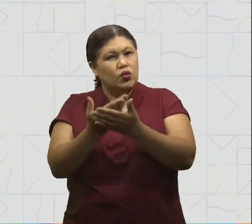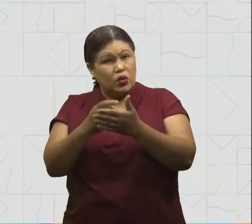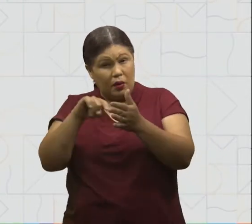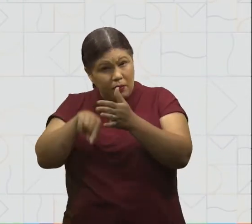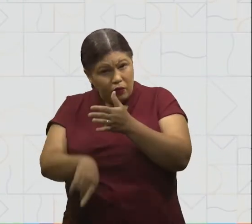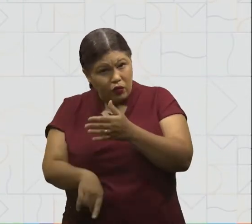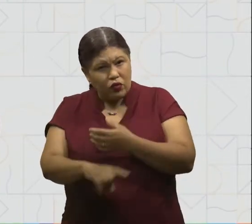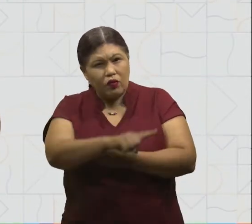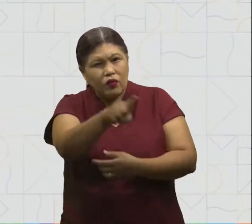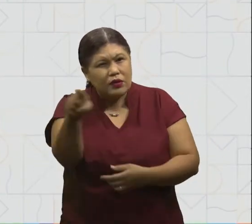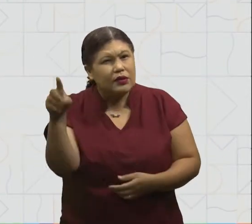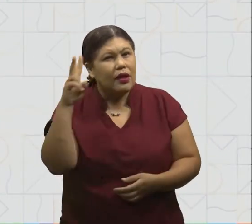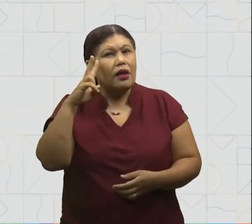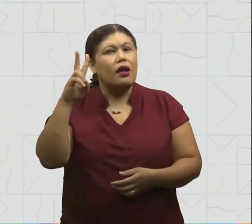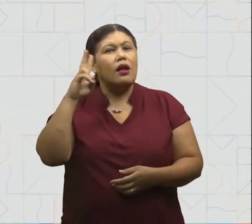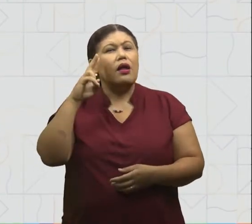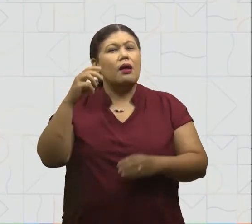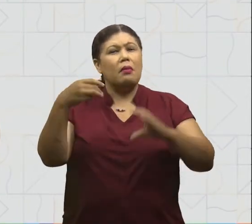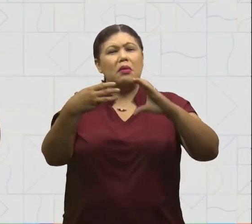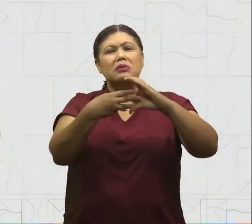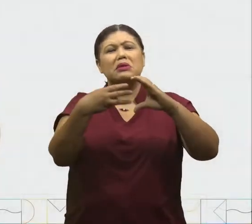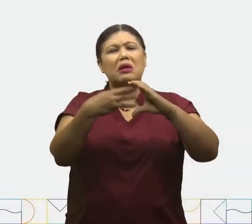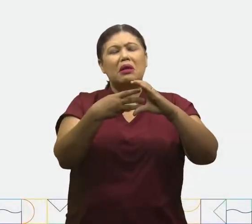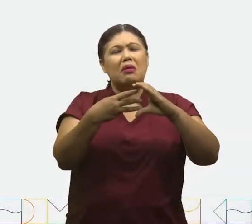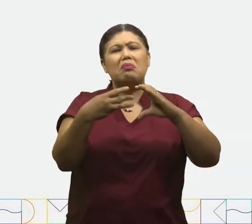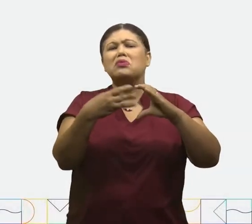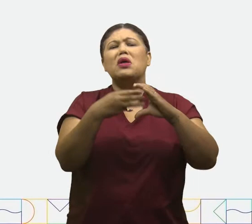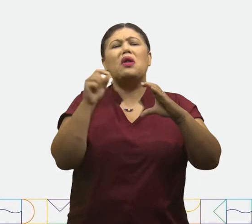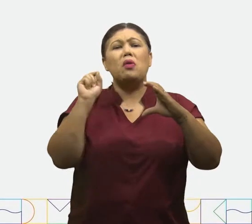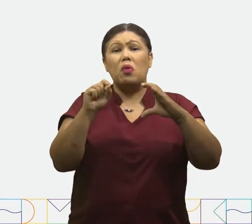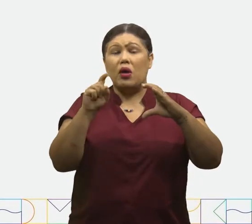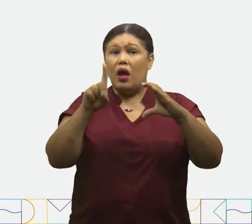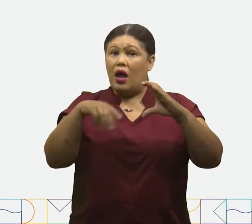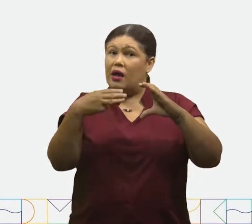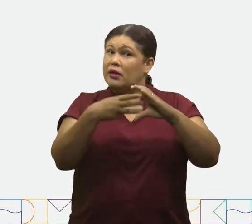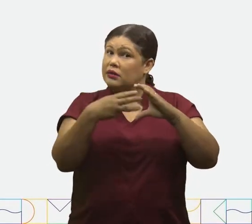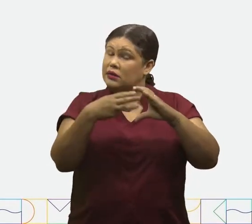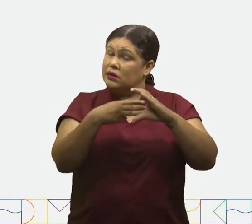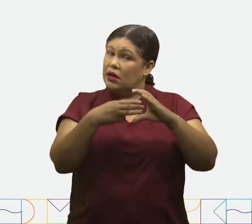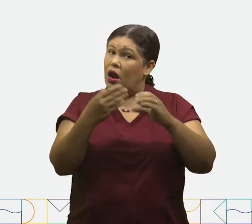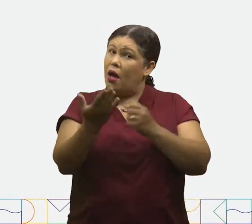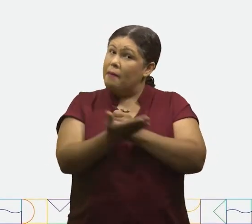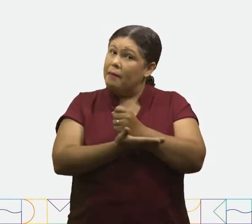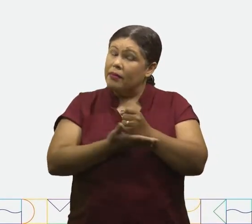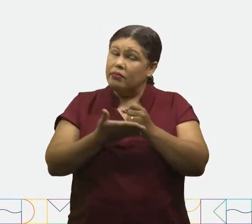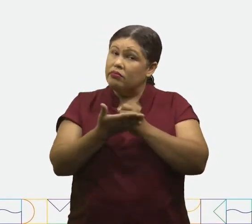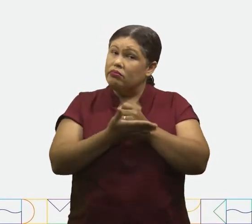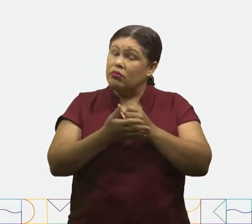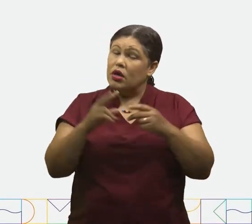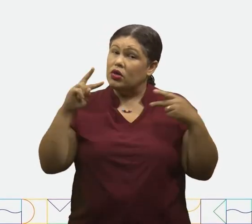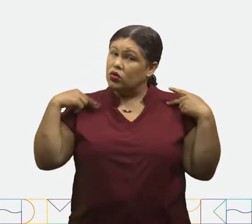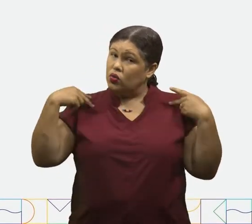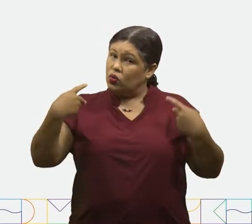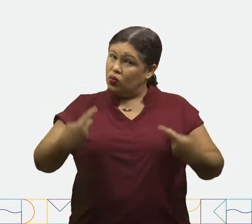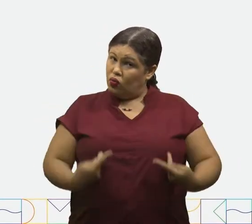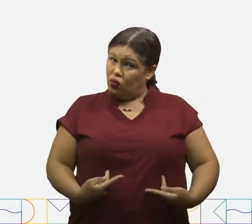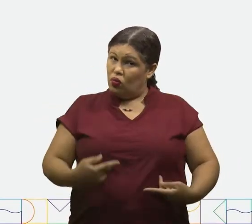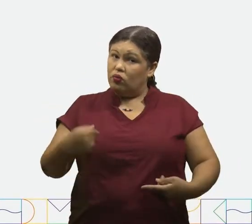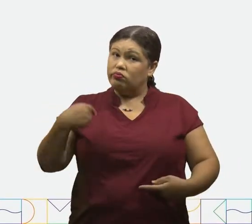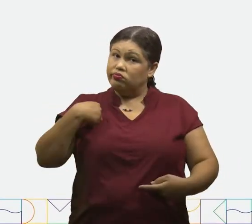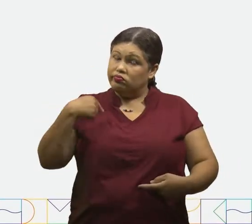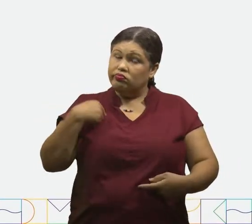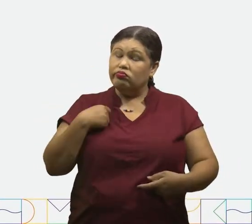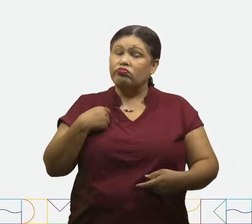se você lembra o que é uma célula. Célula é a unidade básica funcional dos seres vivos. É como